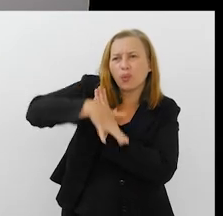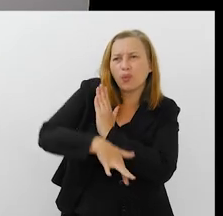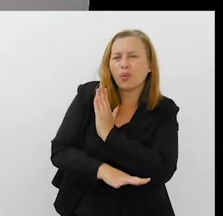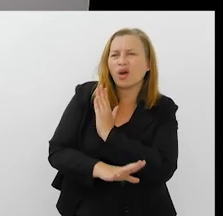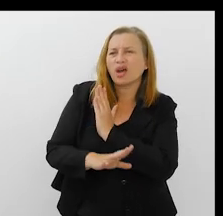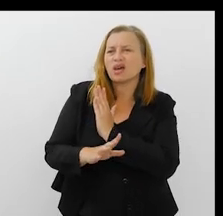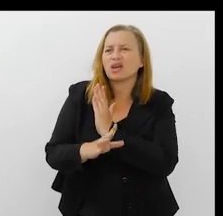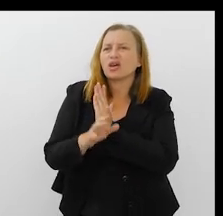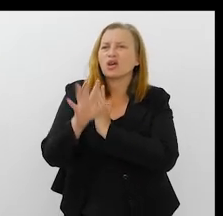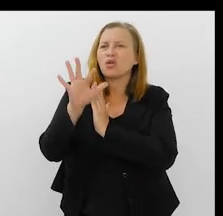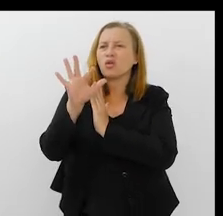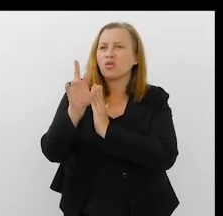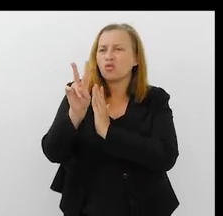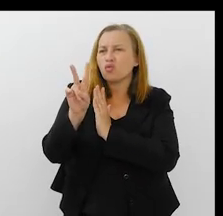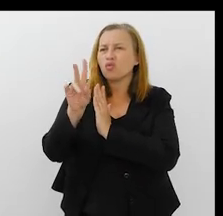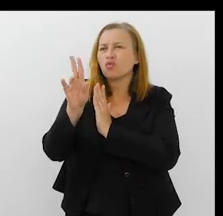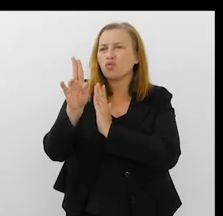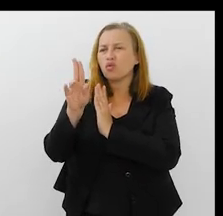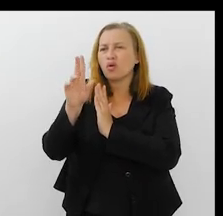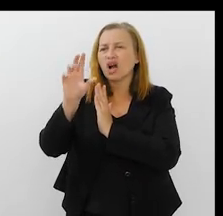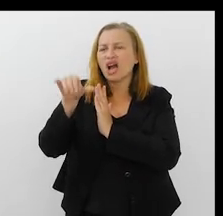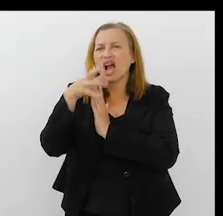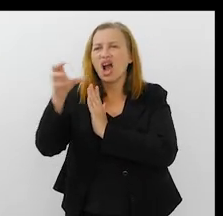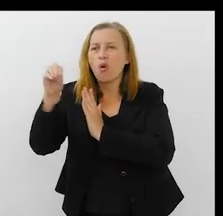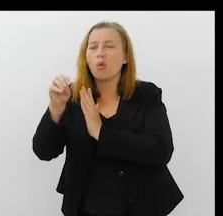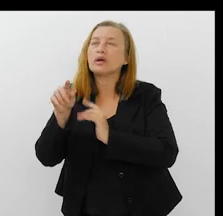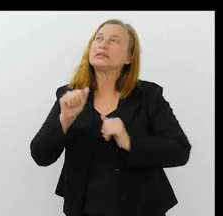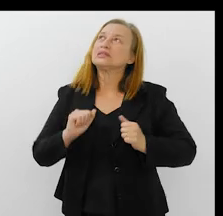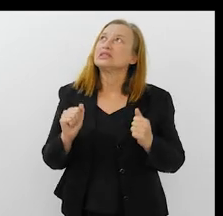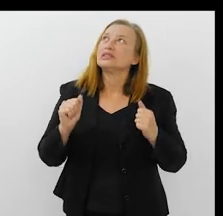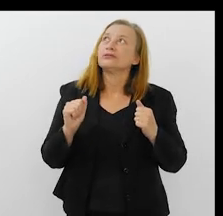calor. Agora, inclusive